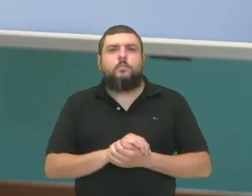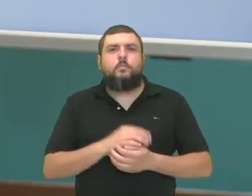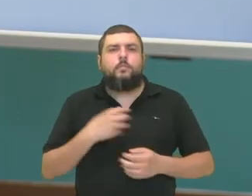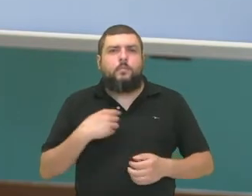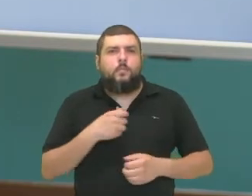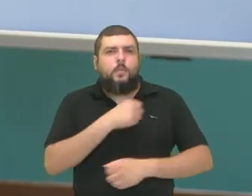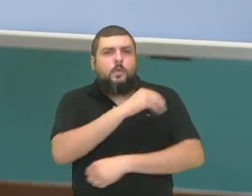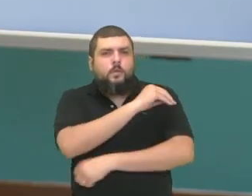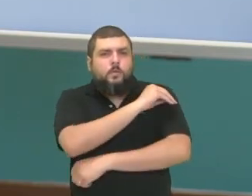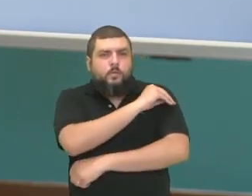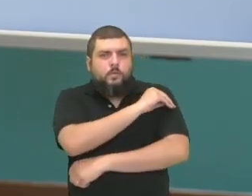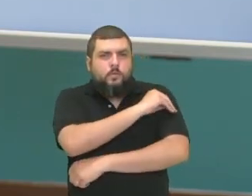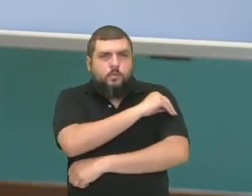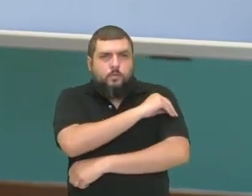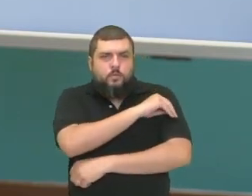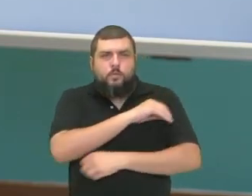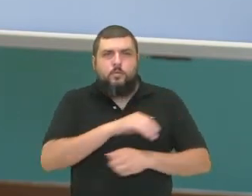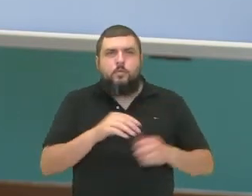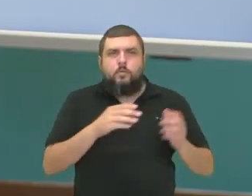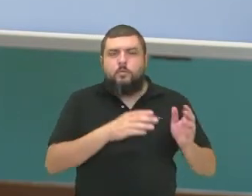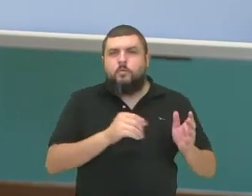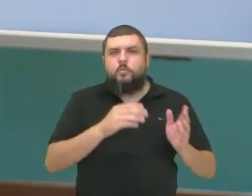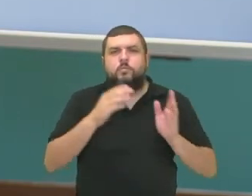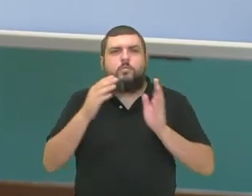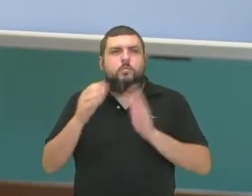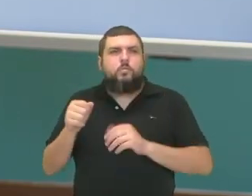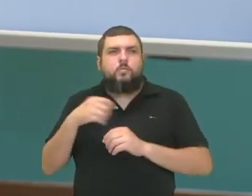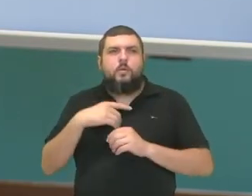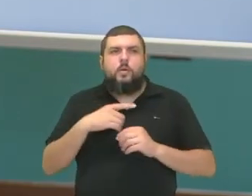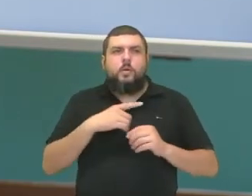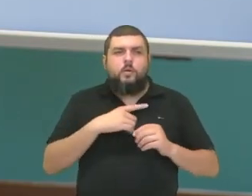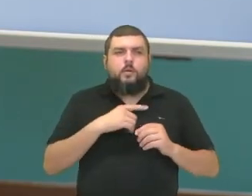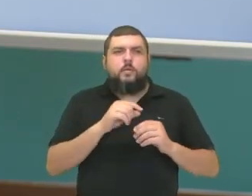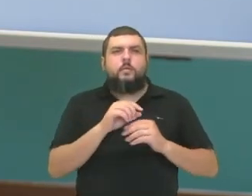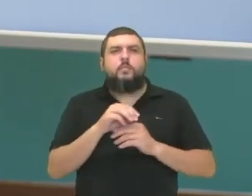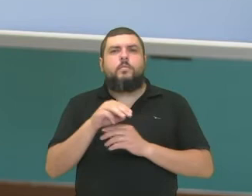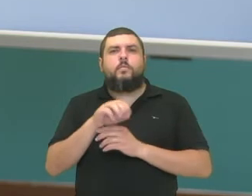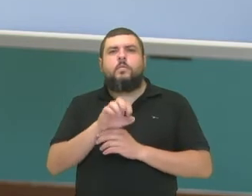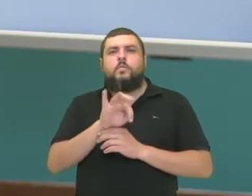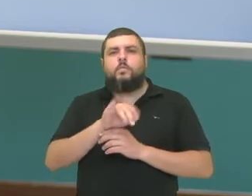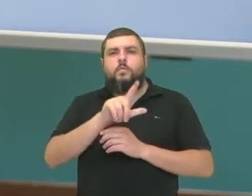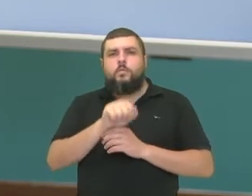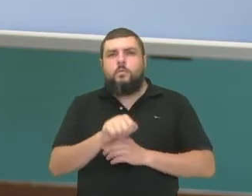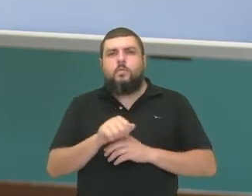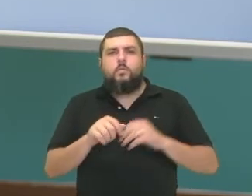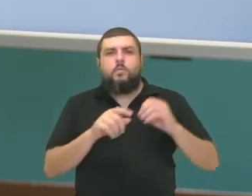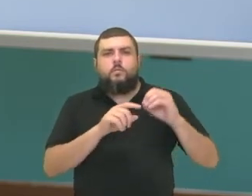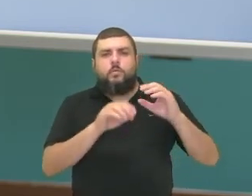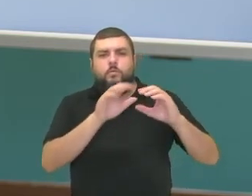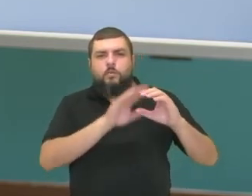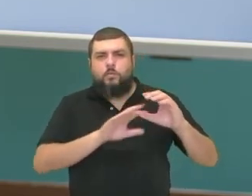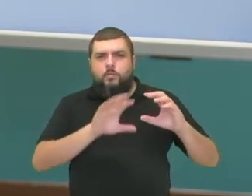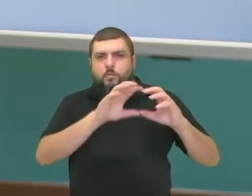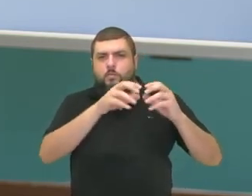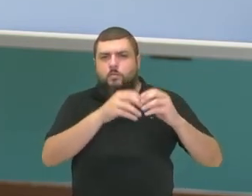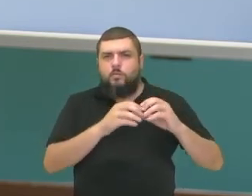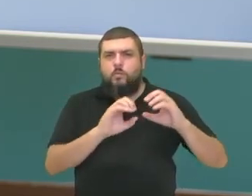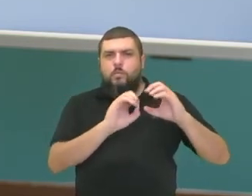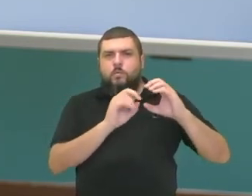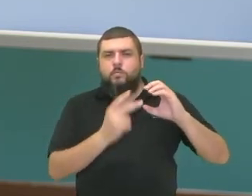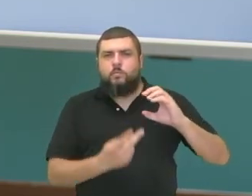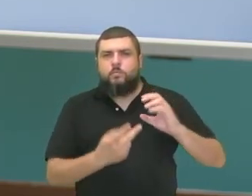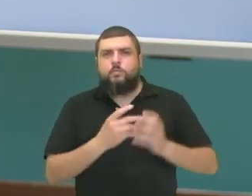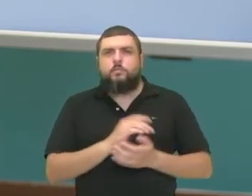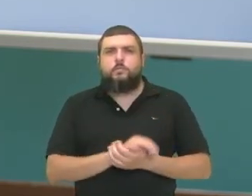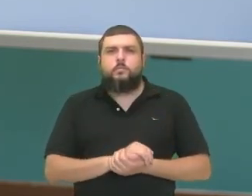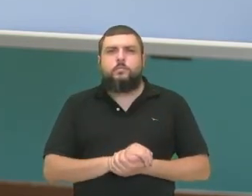anel aromático e aqui temos a metila e aqui temos o H ligado neste grupo aqui. Aqui nós temos